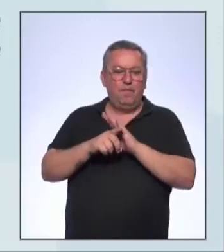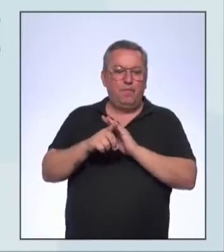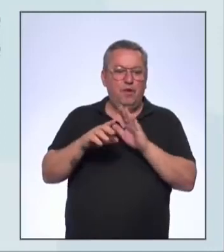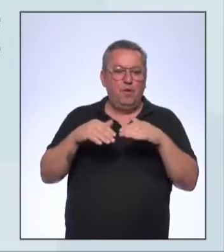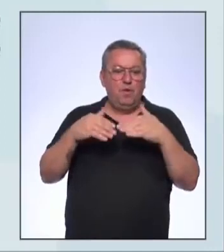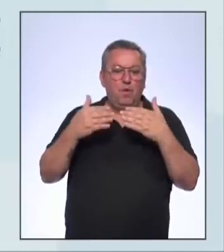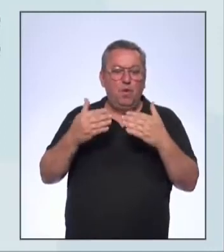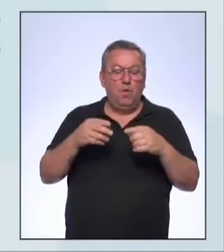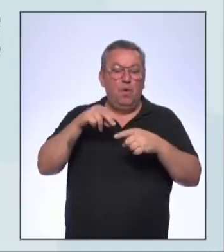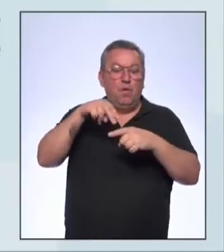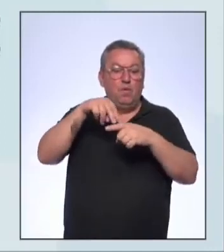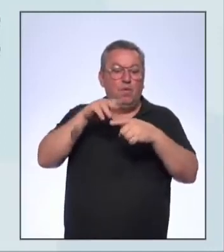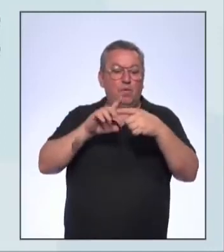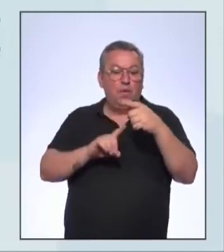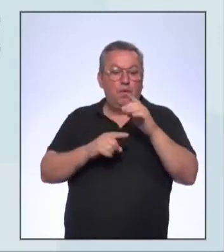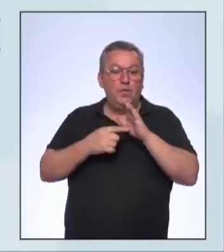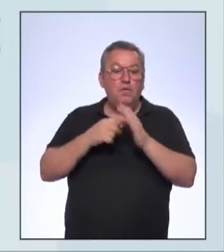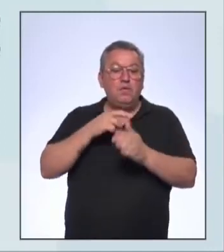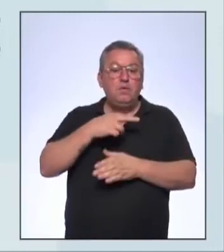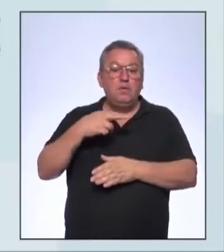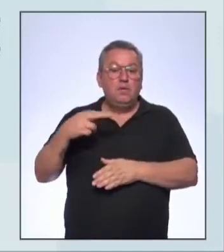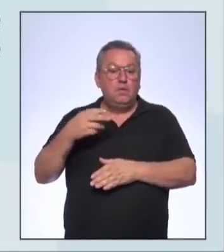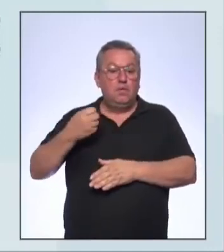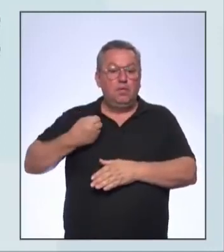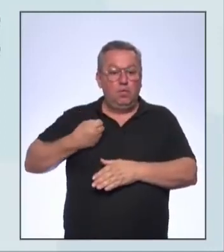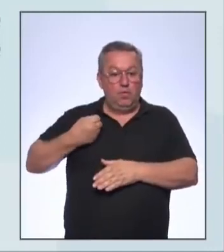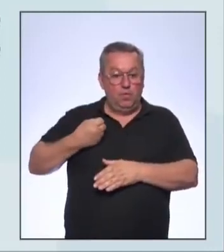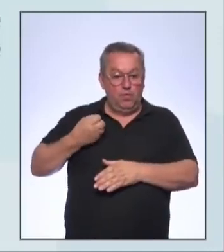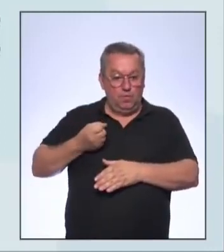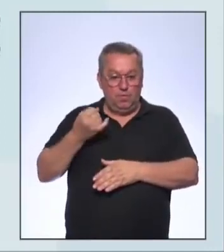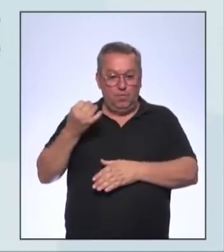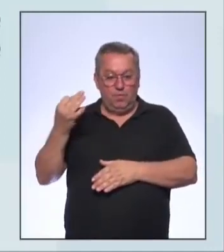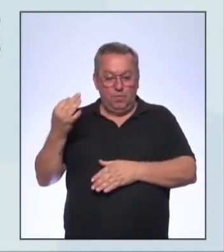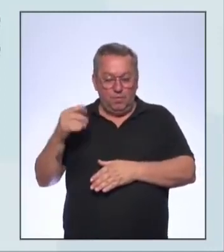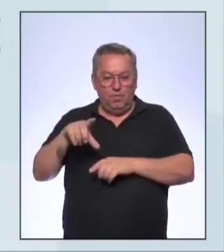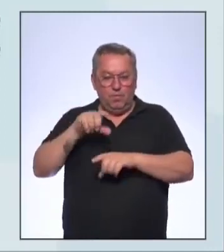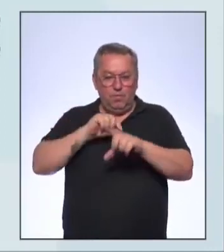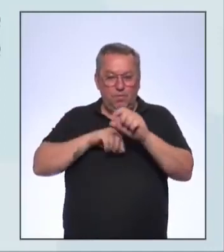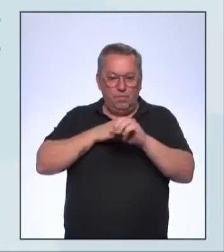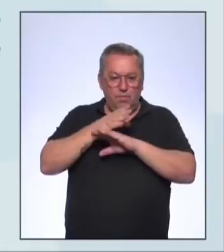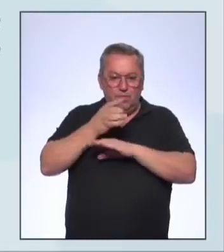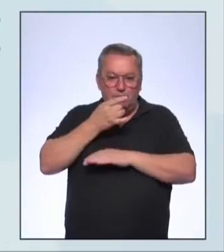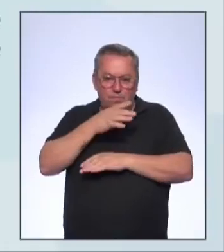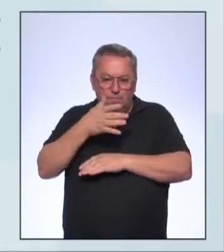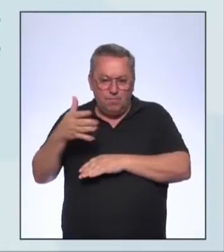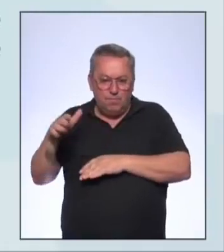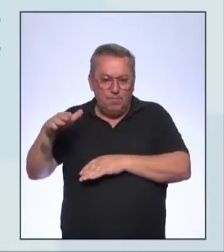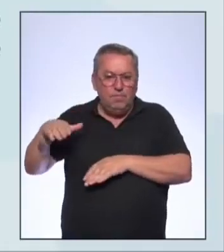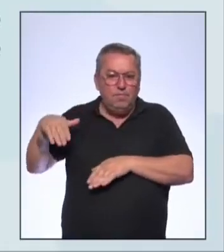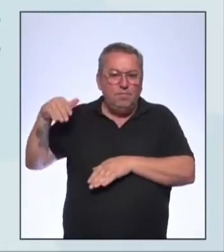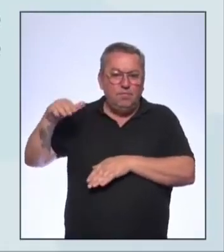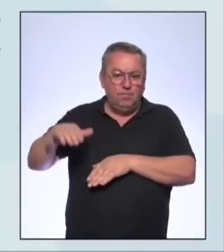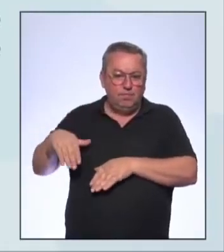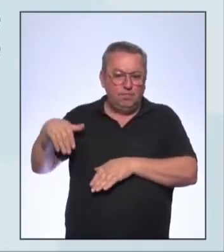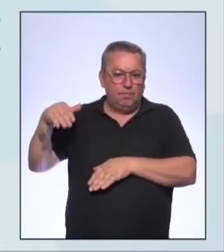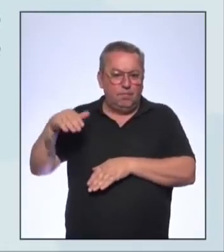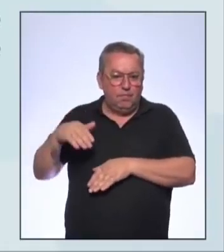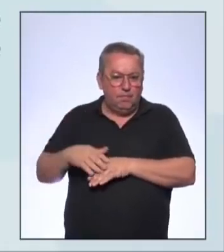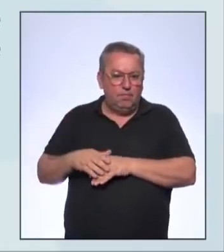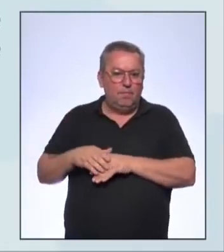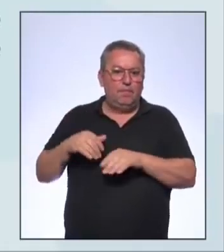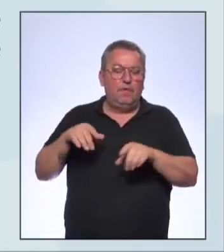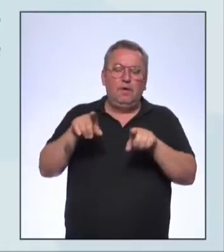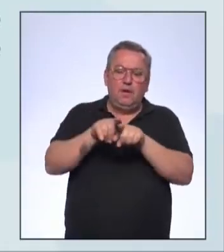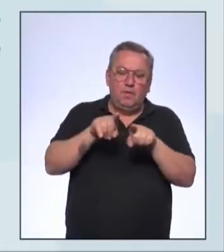qual fração indica a razão entre o número de alunos que preferem ir para o litoral, então litoral está no